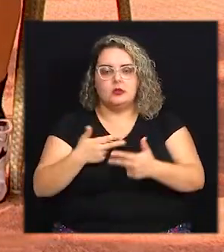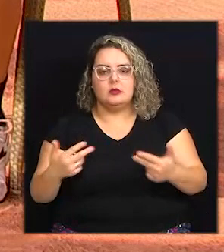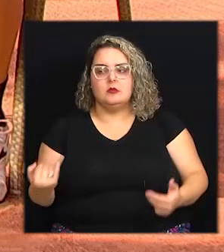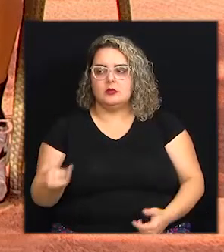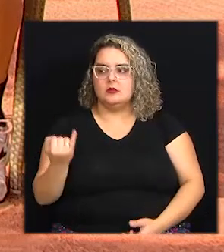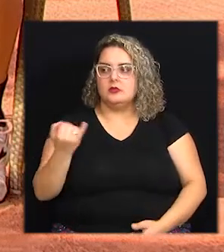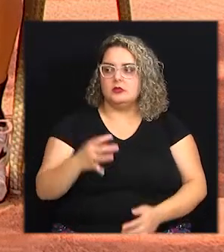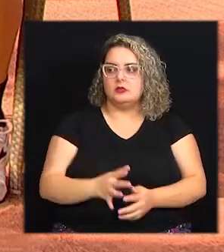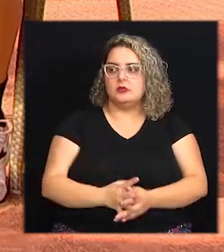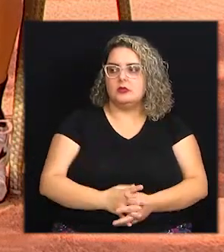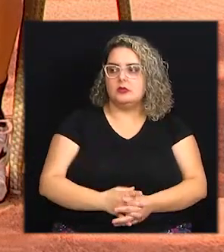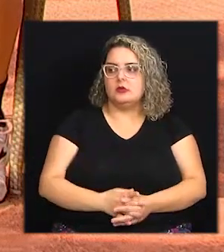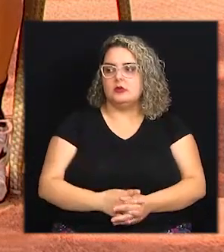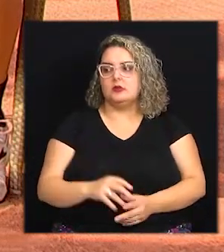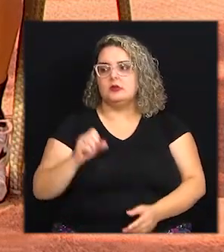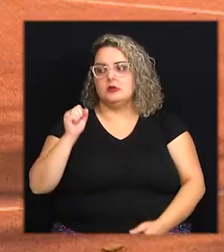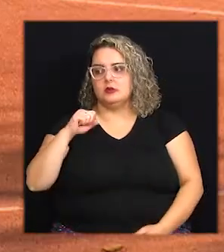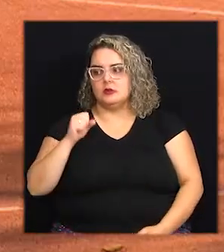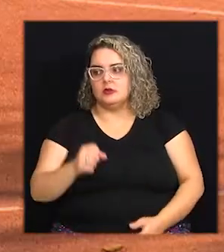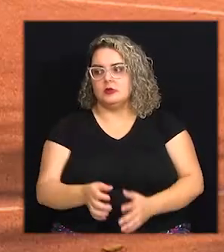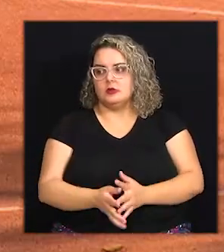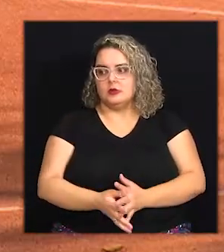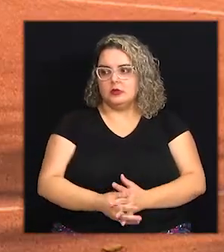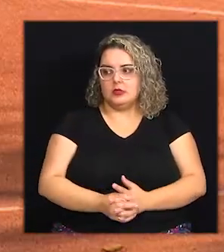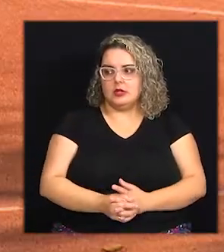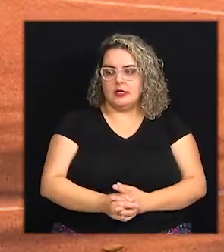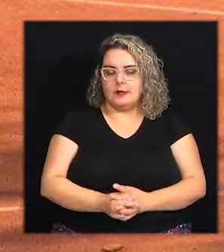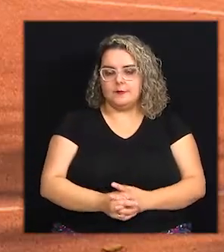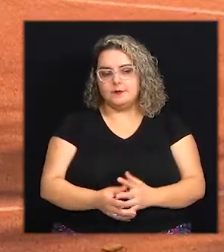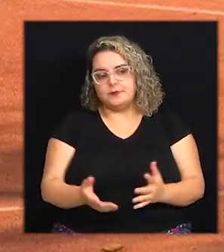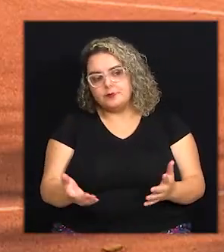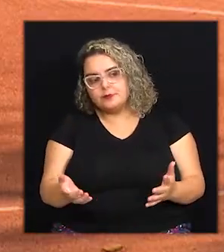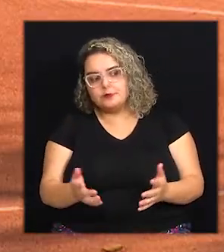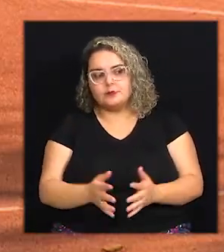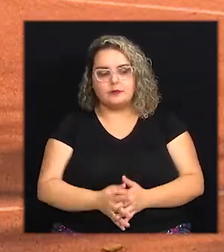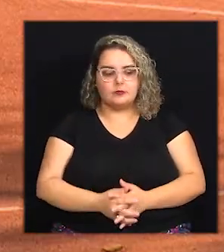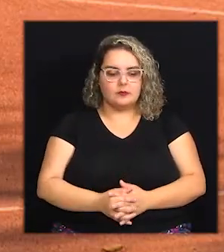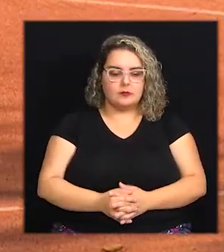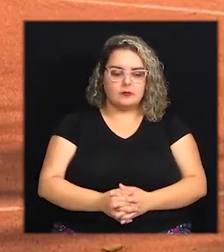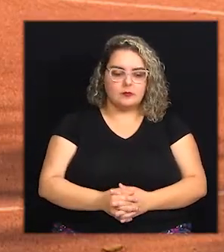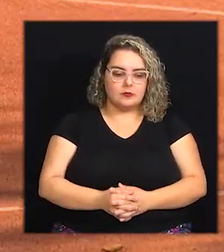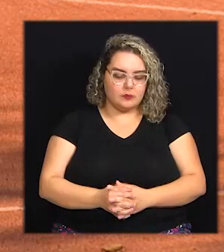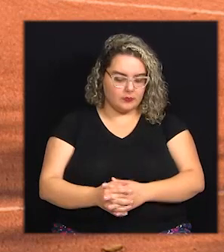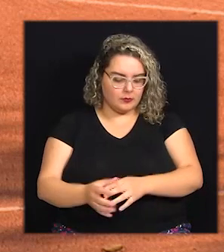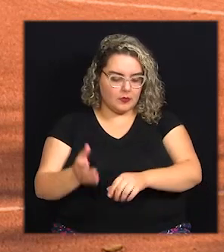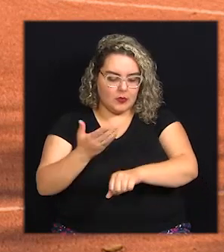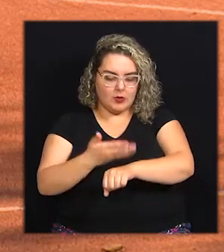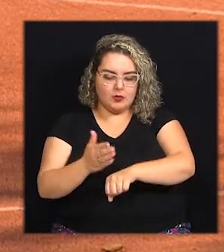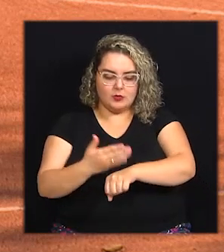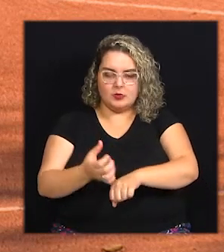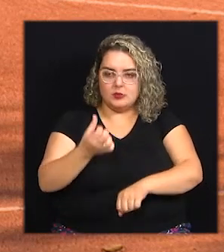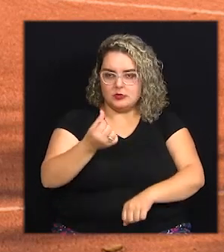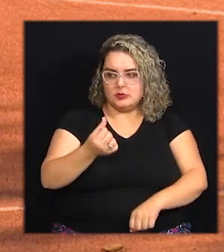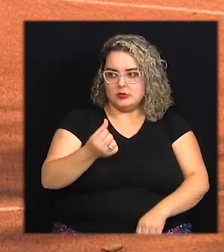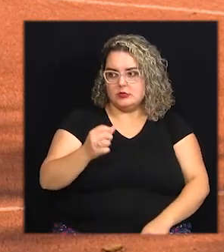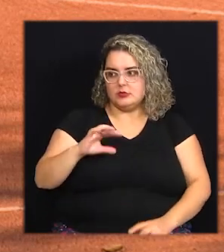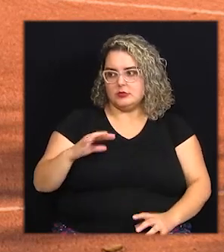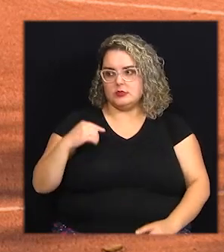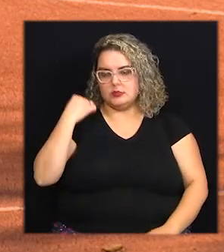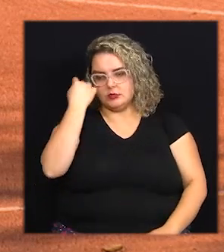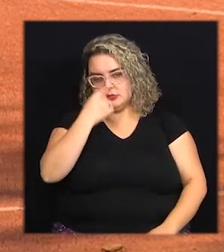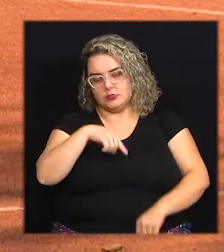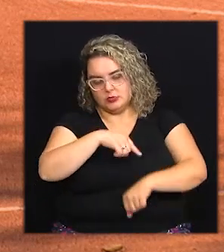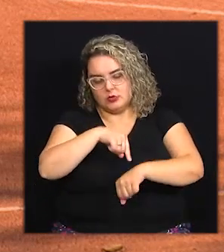alimentação é importante também? Sim. Cara, eu treino 6 horas por dia, de segunda a